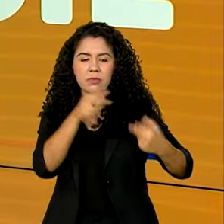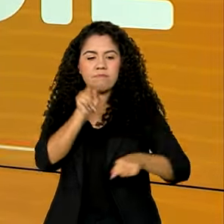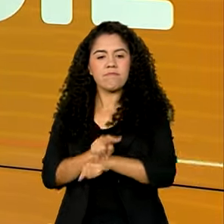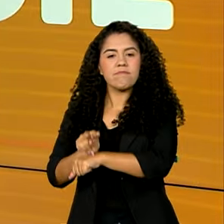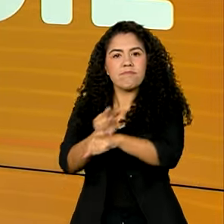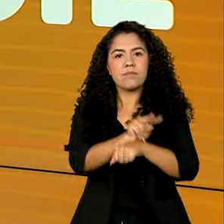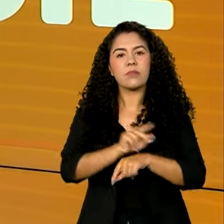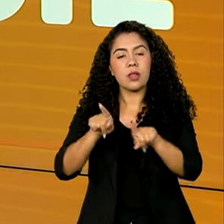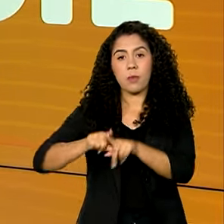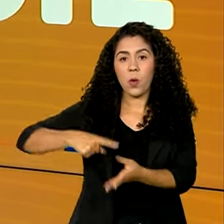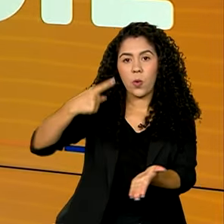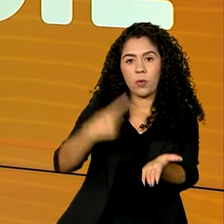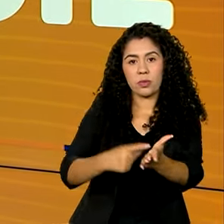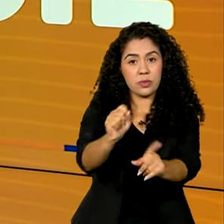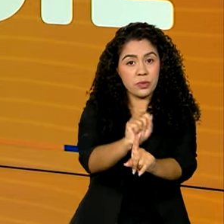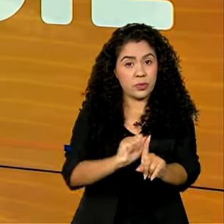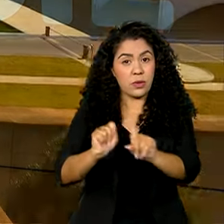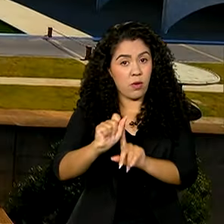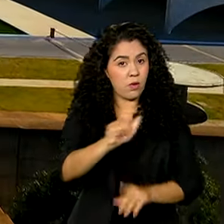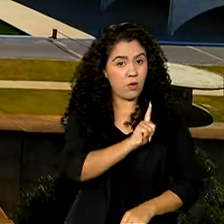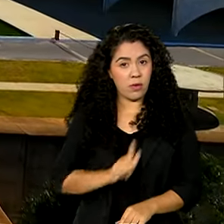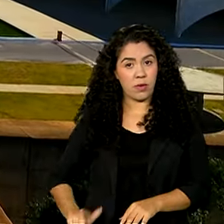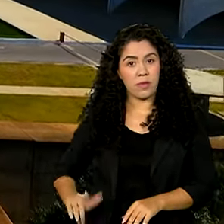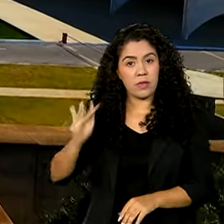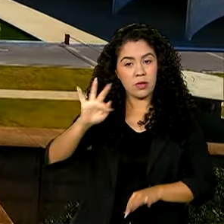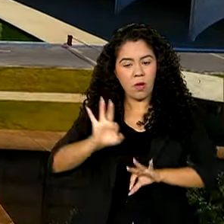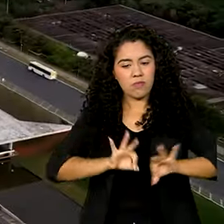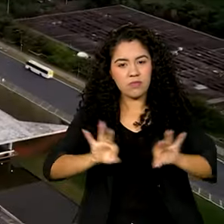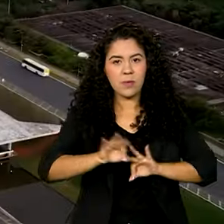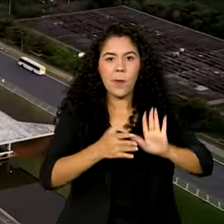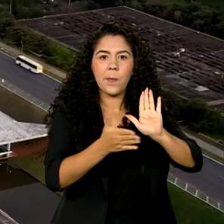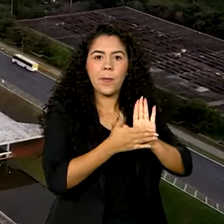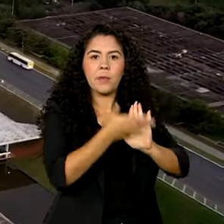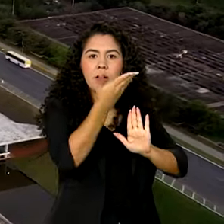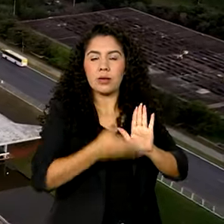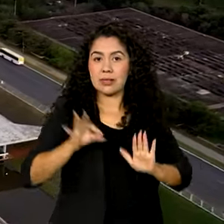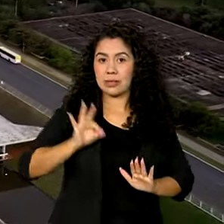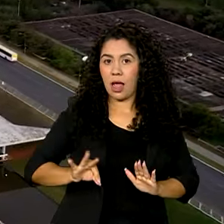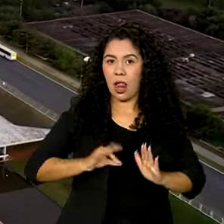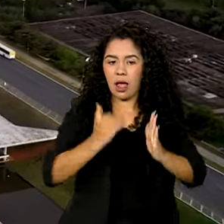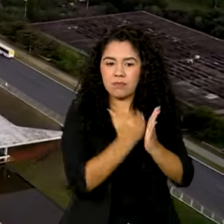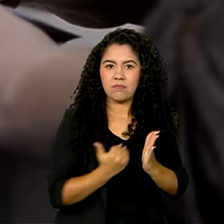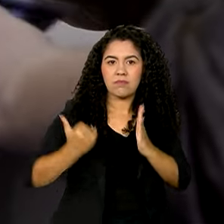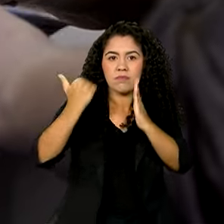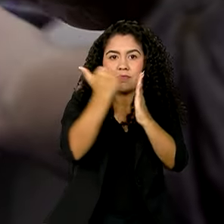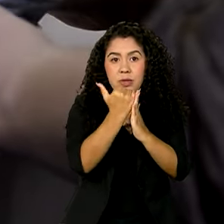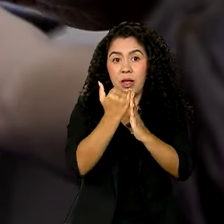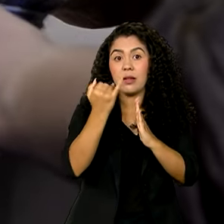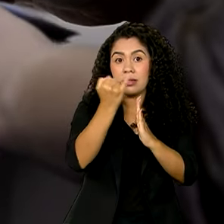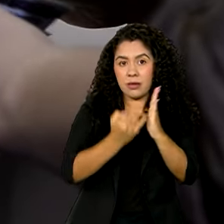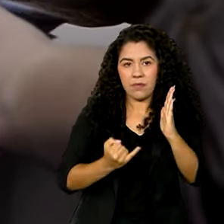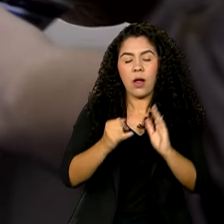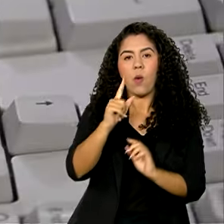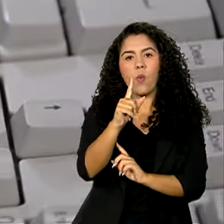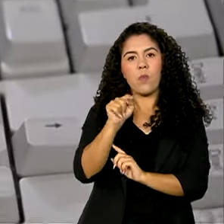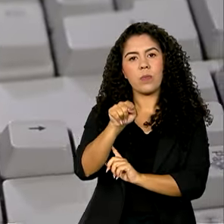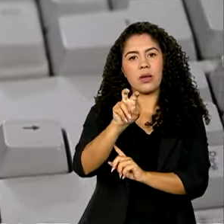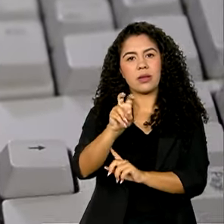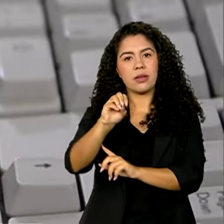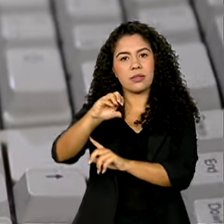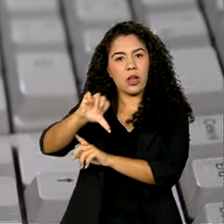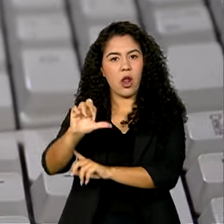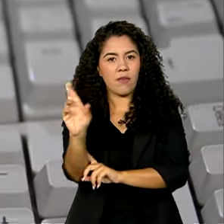fiscal e compromisso social. O governo federal propõe aumento do salário mínimo acima da inflação, chegando a